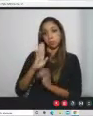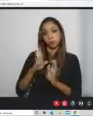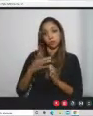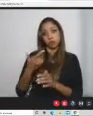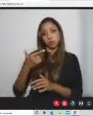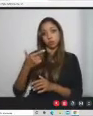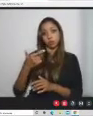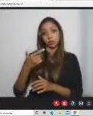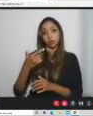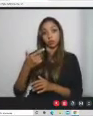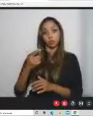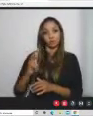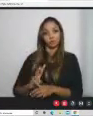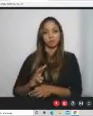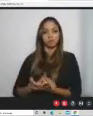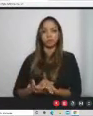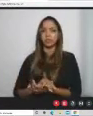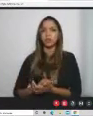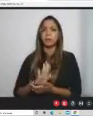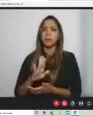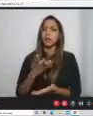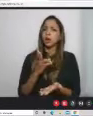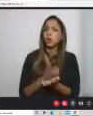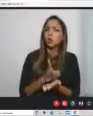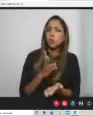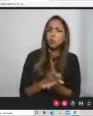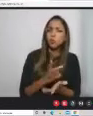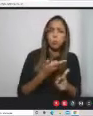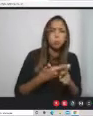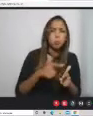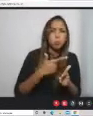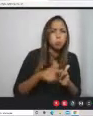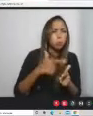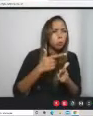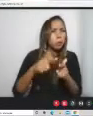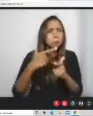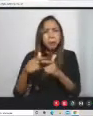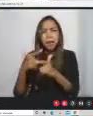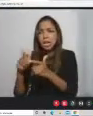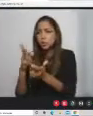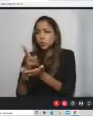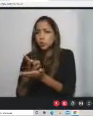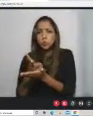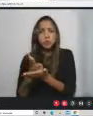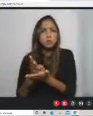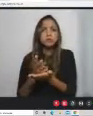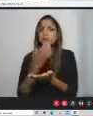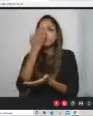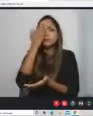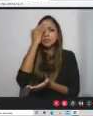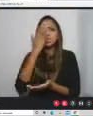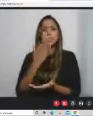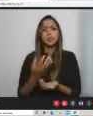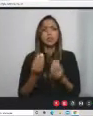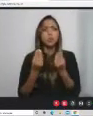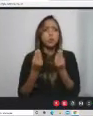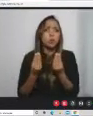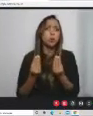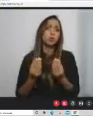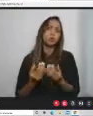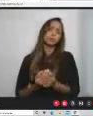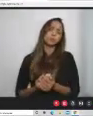como que ainda continua tantos problemas na nossa cidade. Isso é revoltante, é muito triste o que a